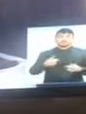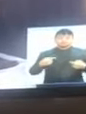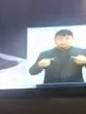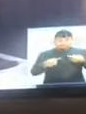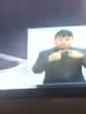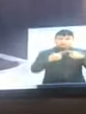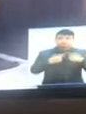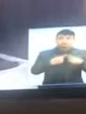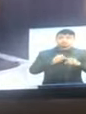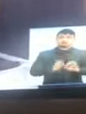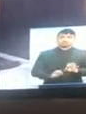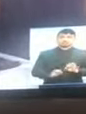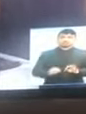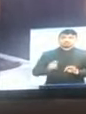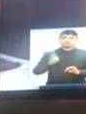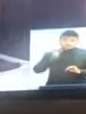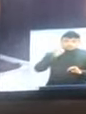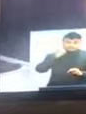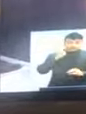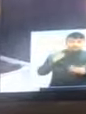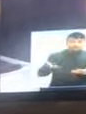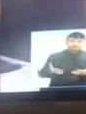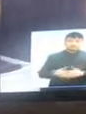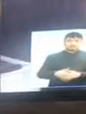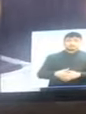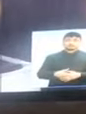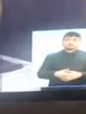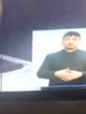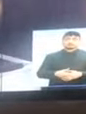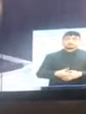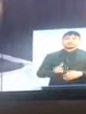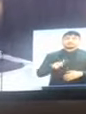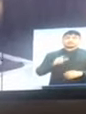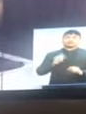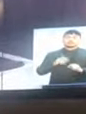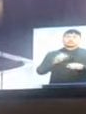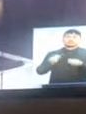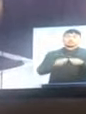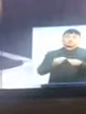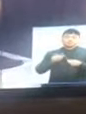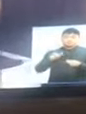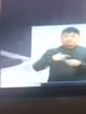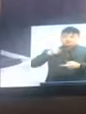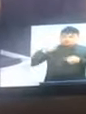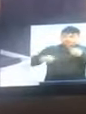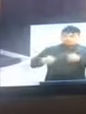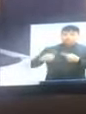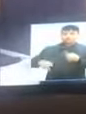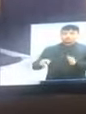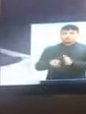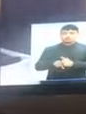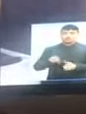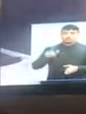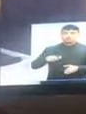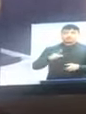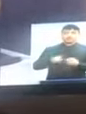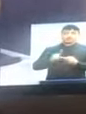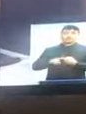pontuando, citando a trajetória política e